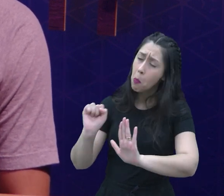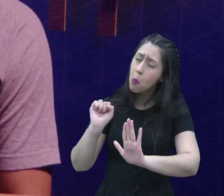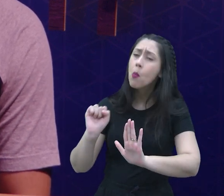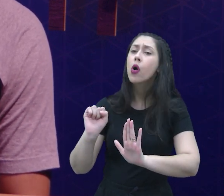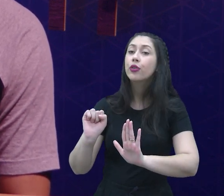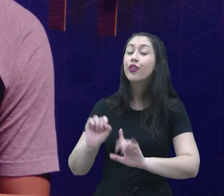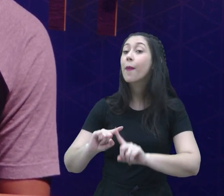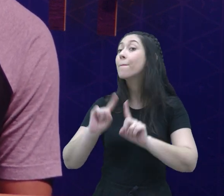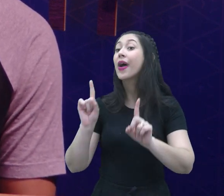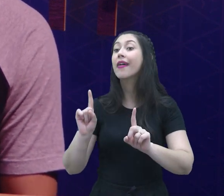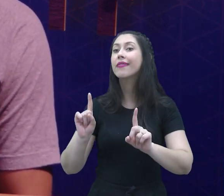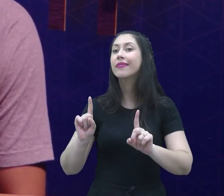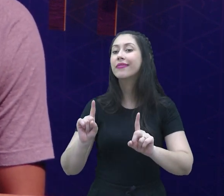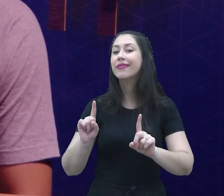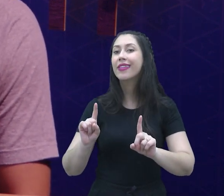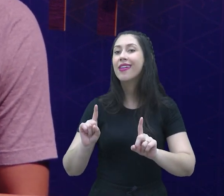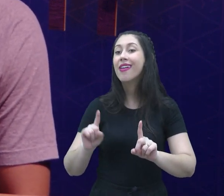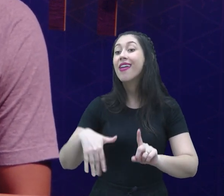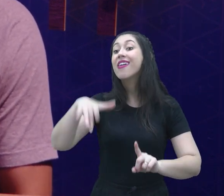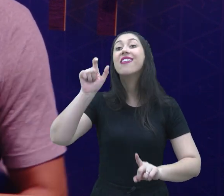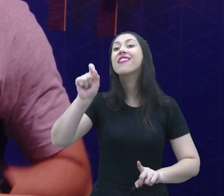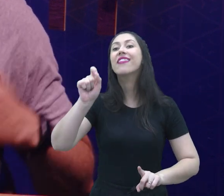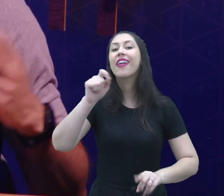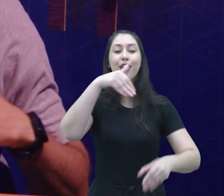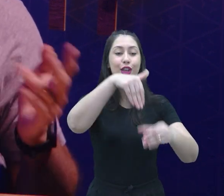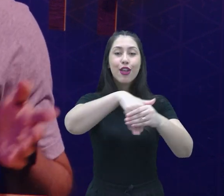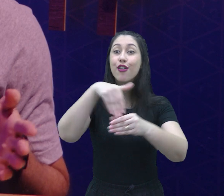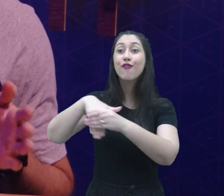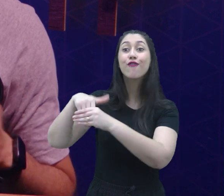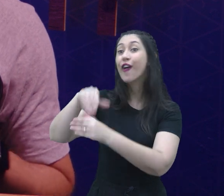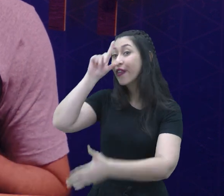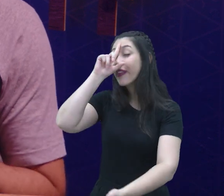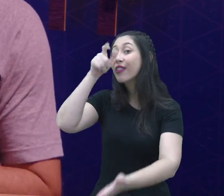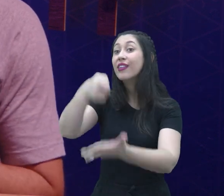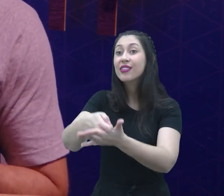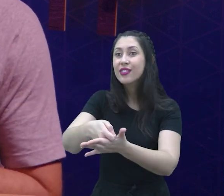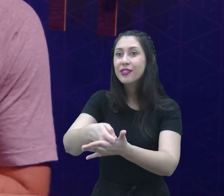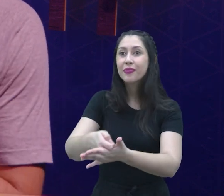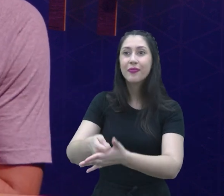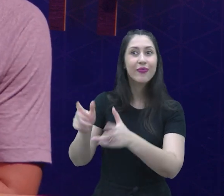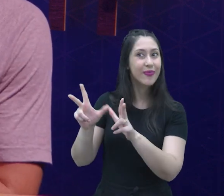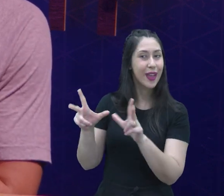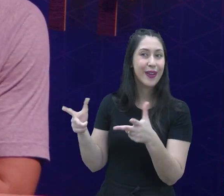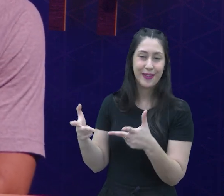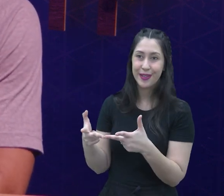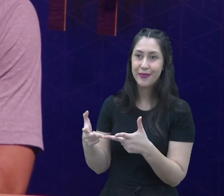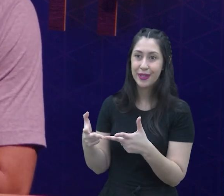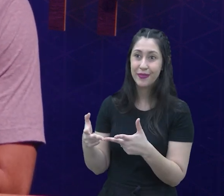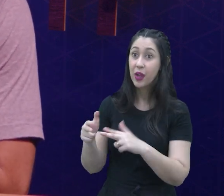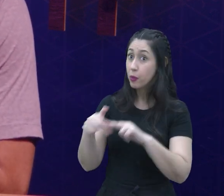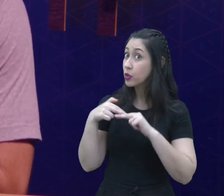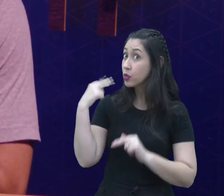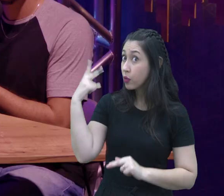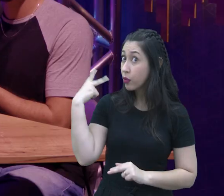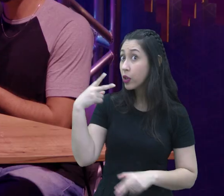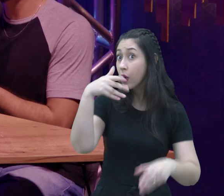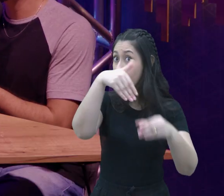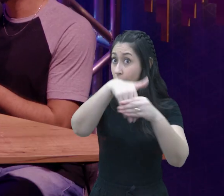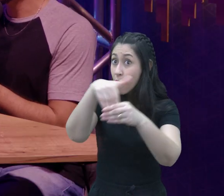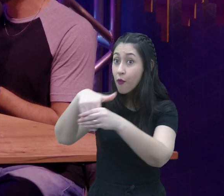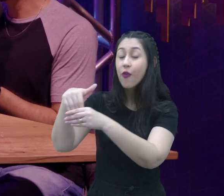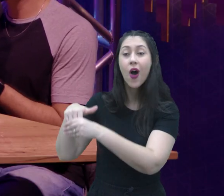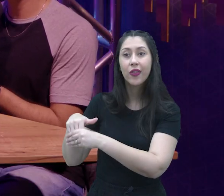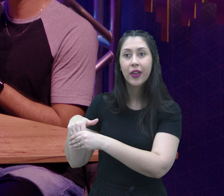vai decidir se vai virar lei ou não, se vai virar uma regra ou não, é também a Câmara dos Vereadores. Então todo mundo vota,